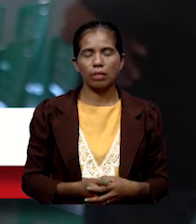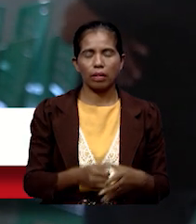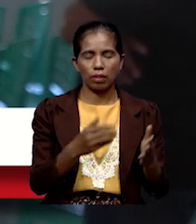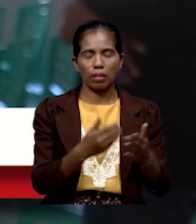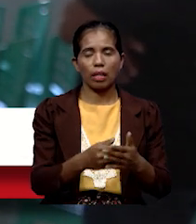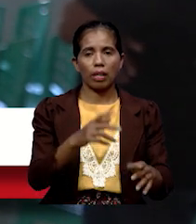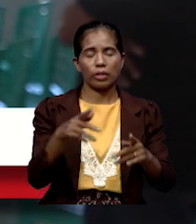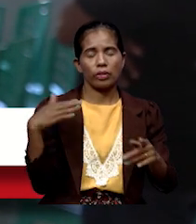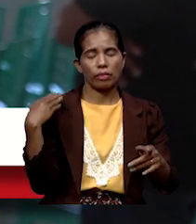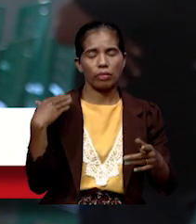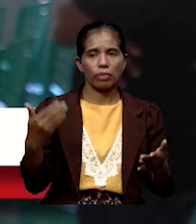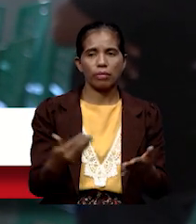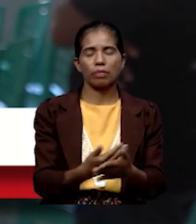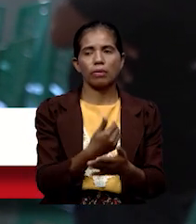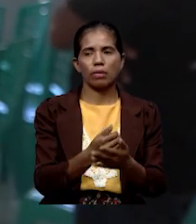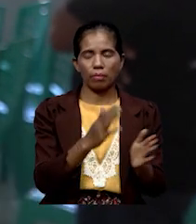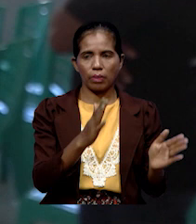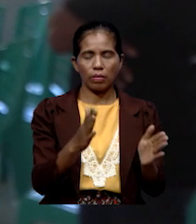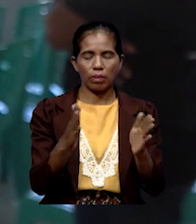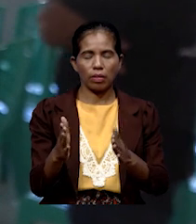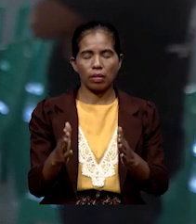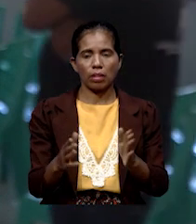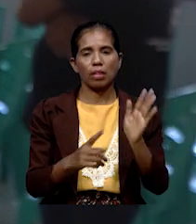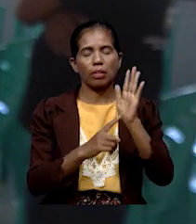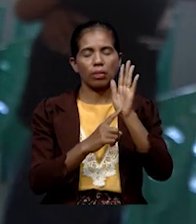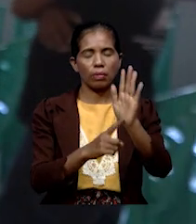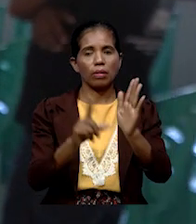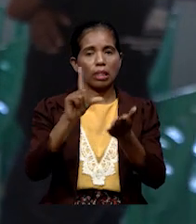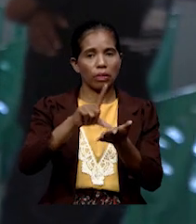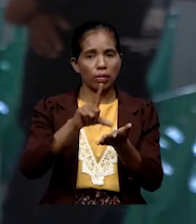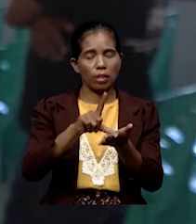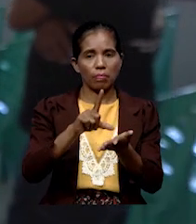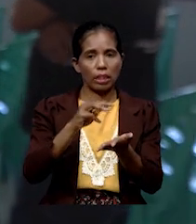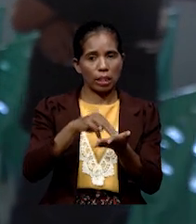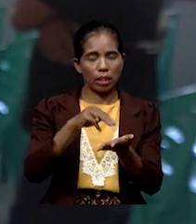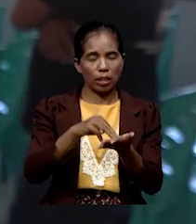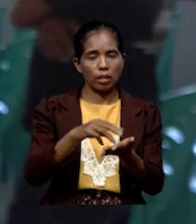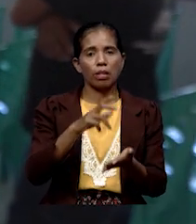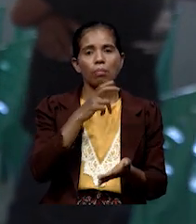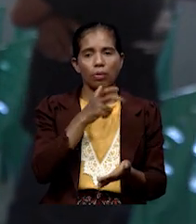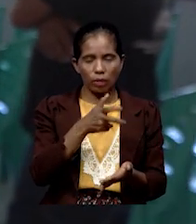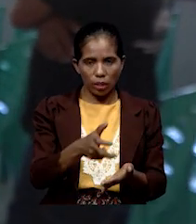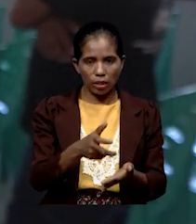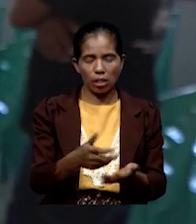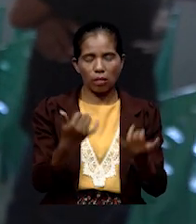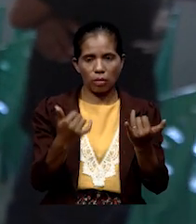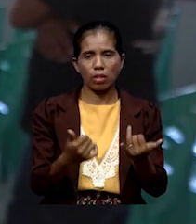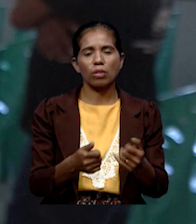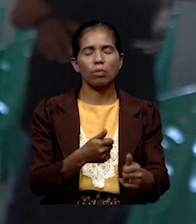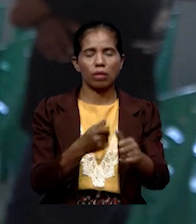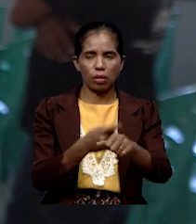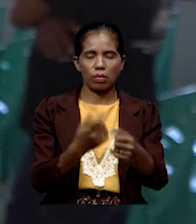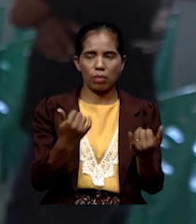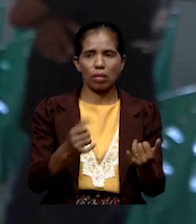tube. Hato materia nebe mak ho língua portuguesa, agora ne da daun, depende ba situação ma agora ne. Oh,